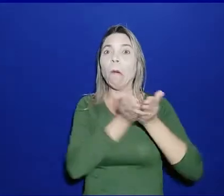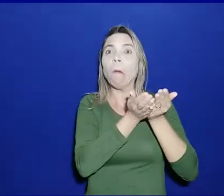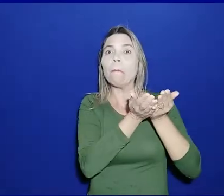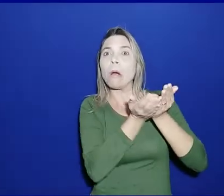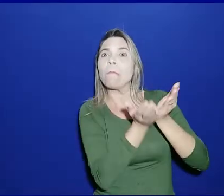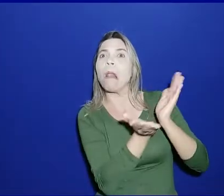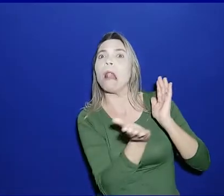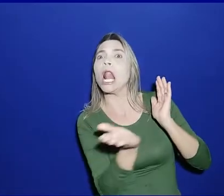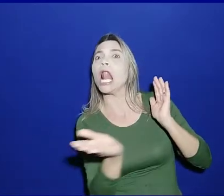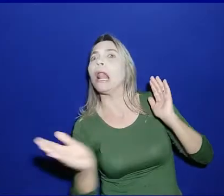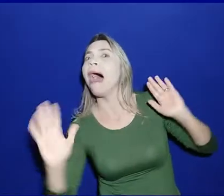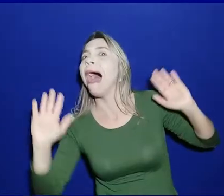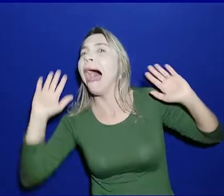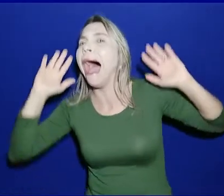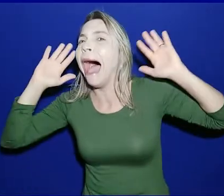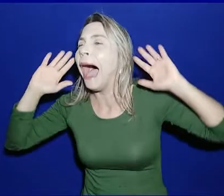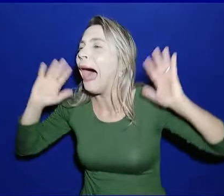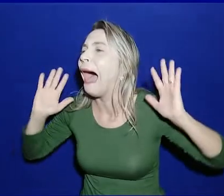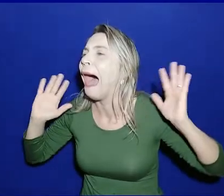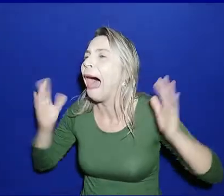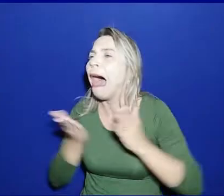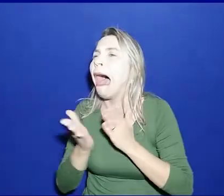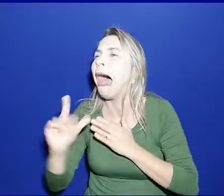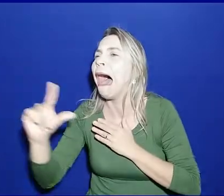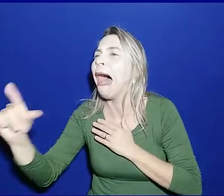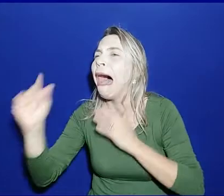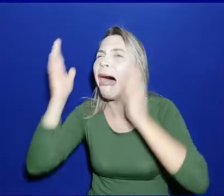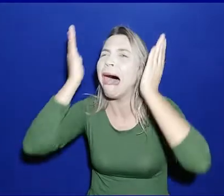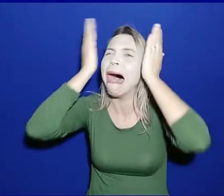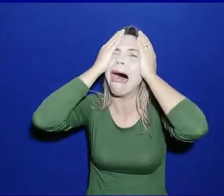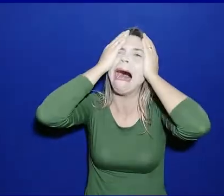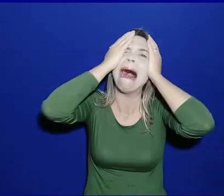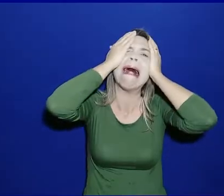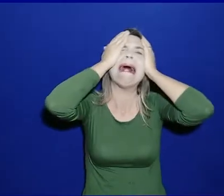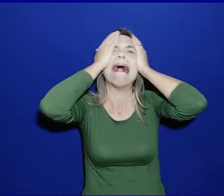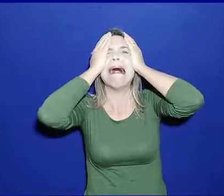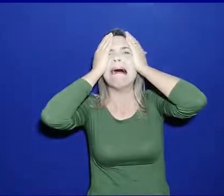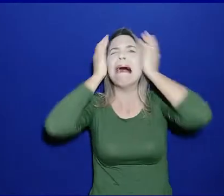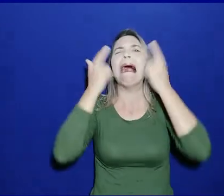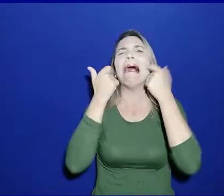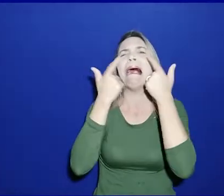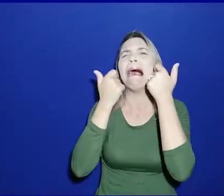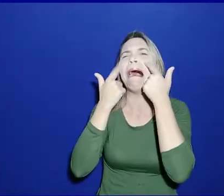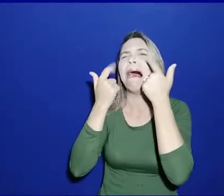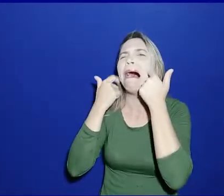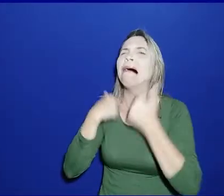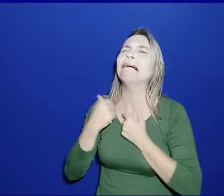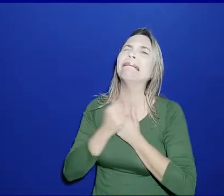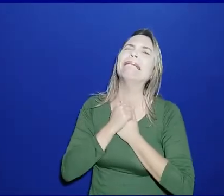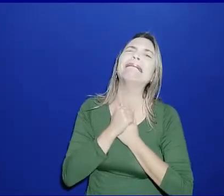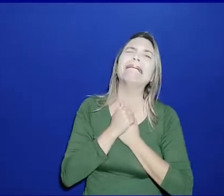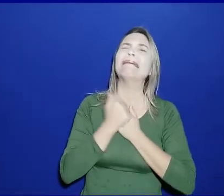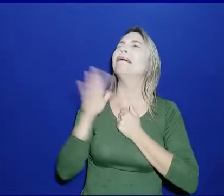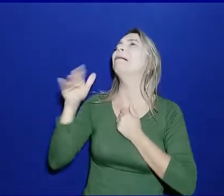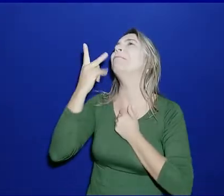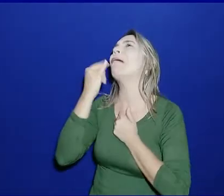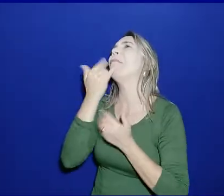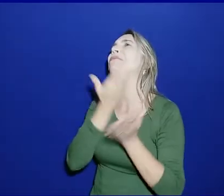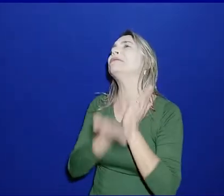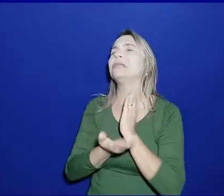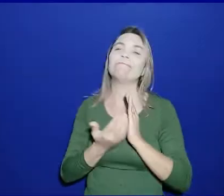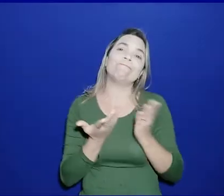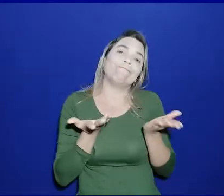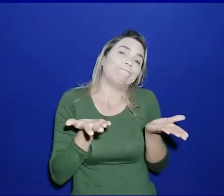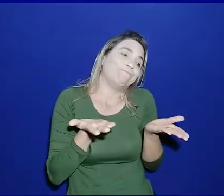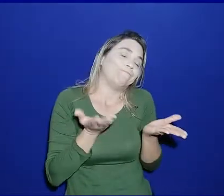entristeceu-se e passou a desejar ardentemente reencontrar o seu barquinho que tanto amava, que ele criou. Um dia, na